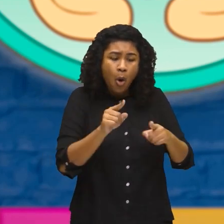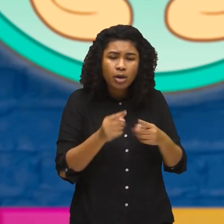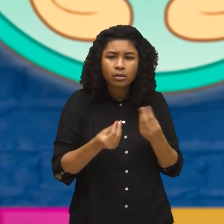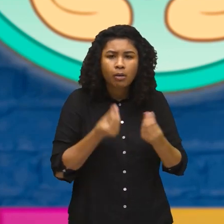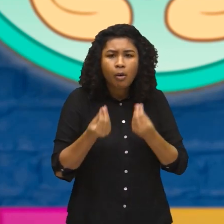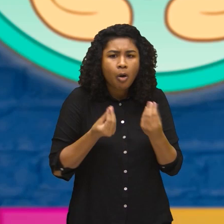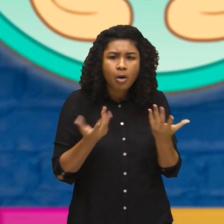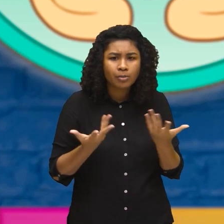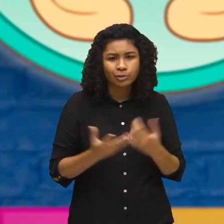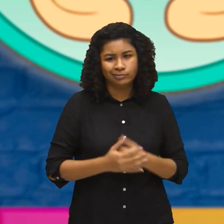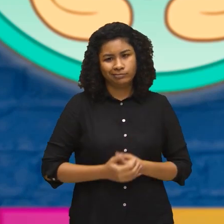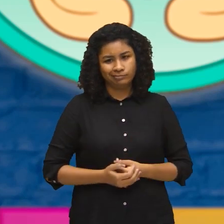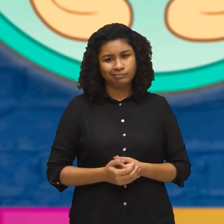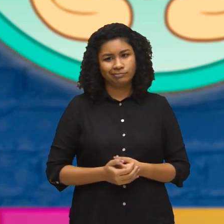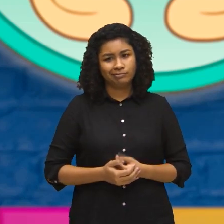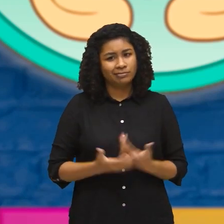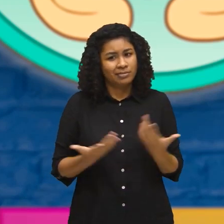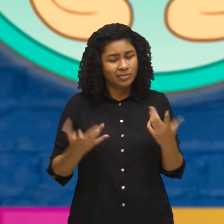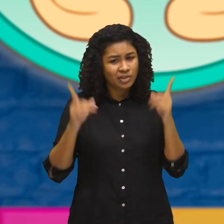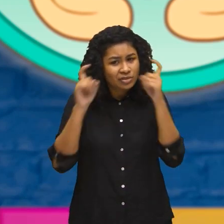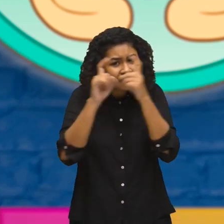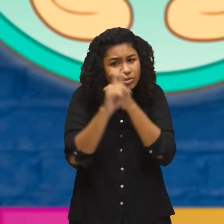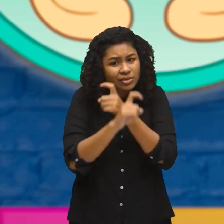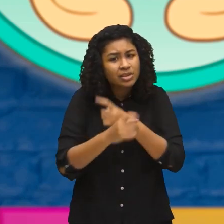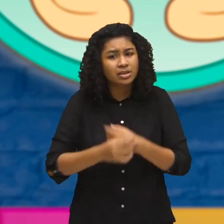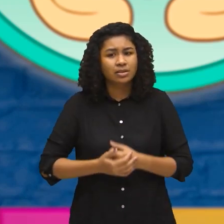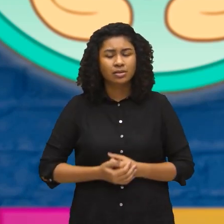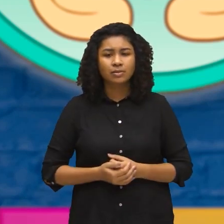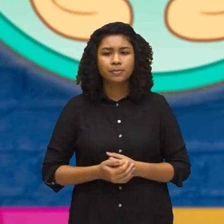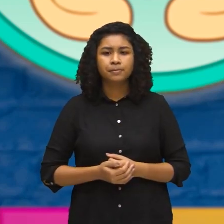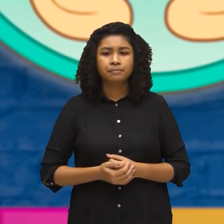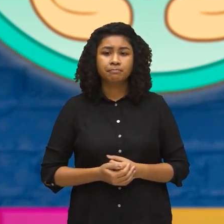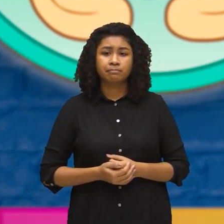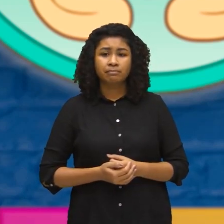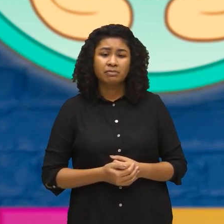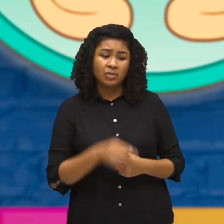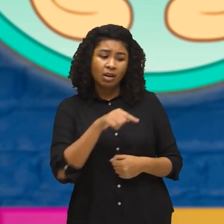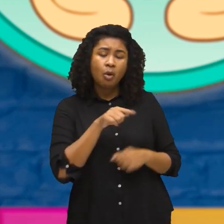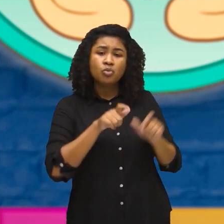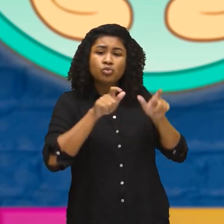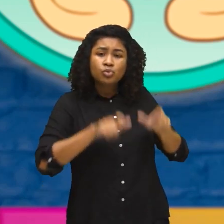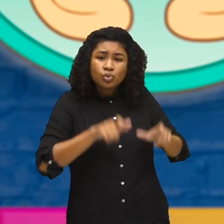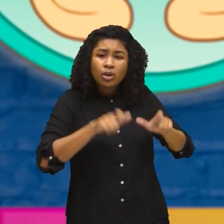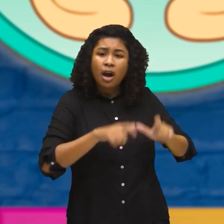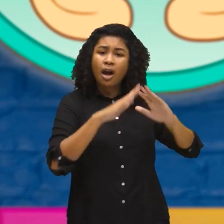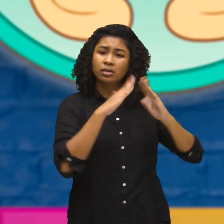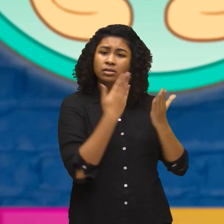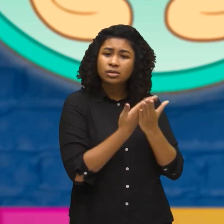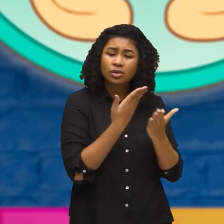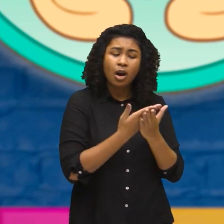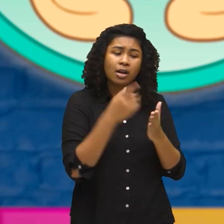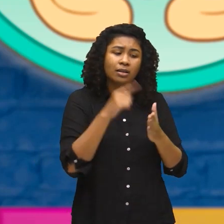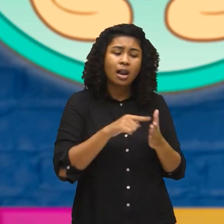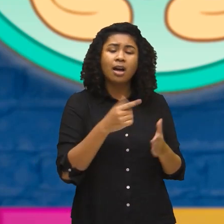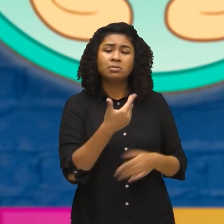ser o espelho, né, de harmonia, de amizade, ele está